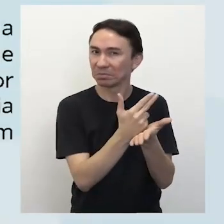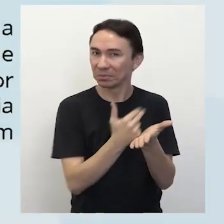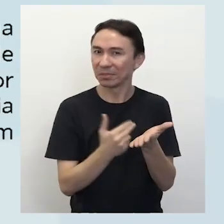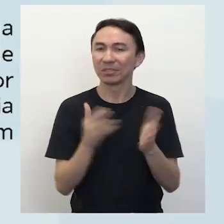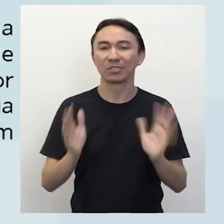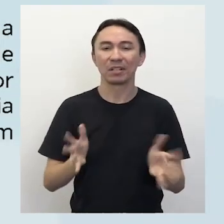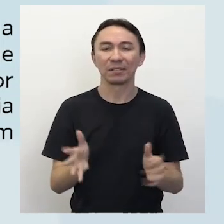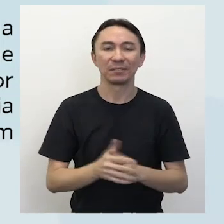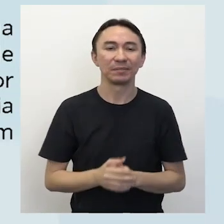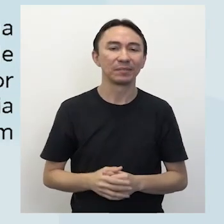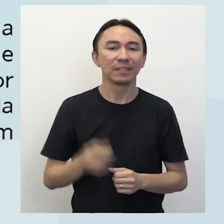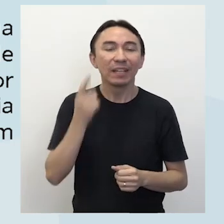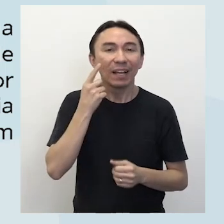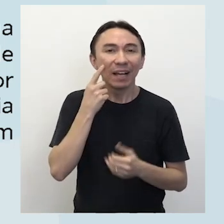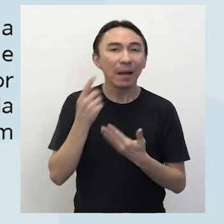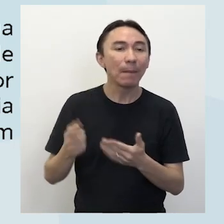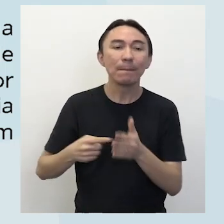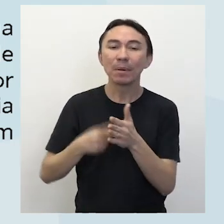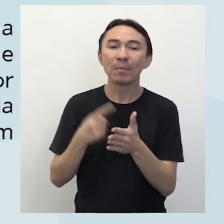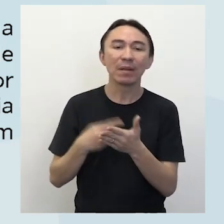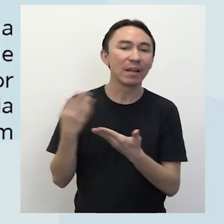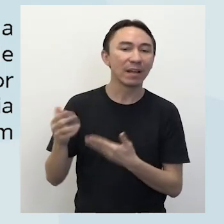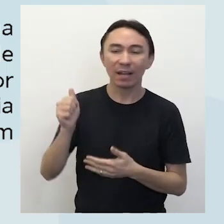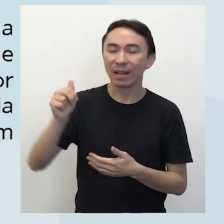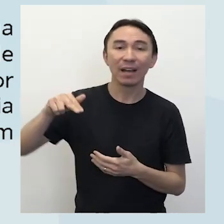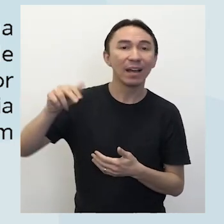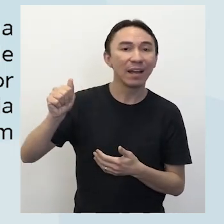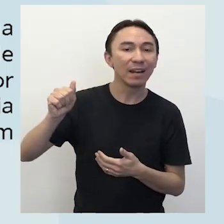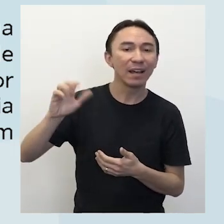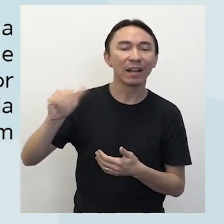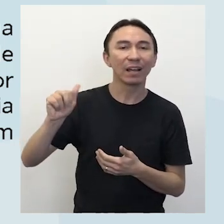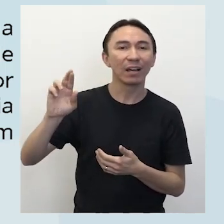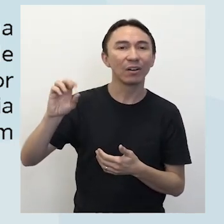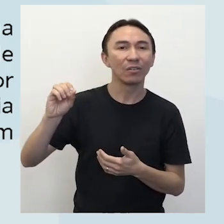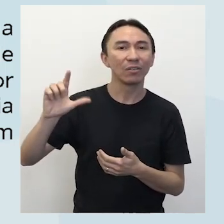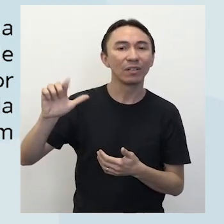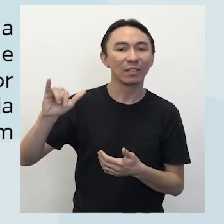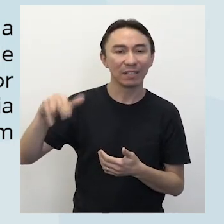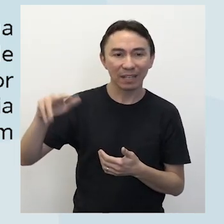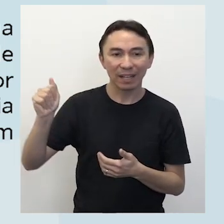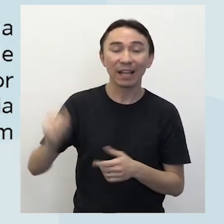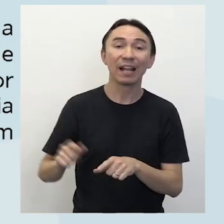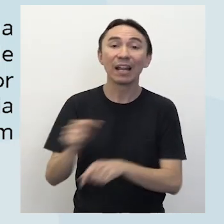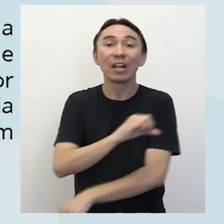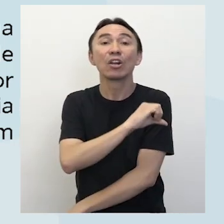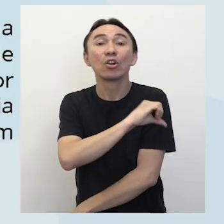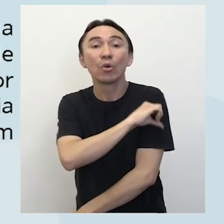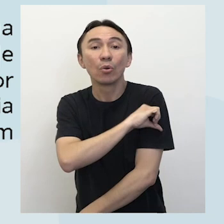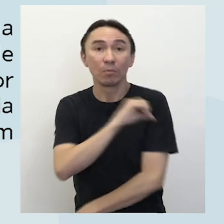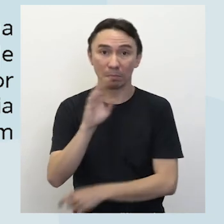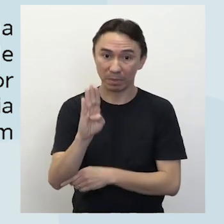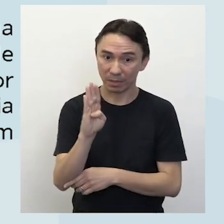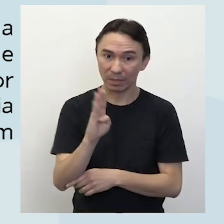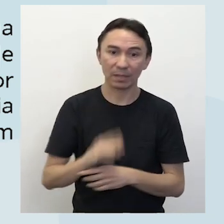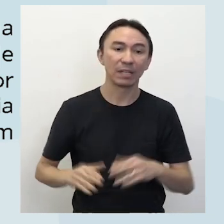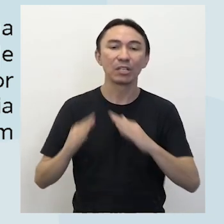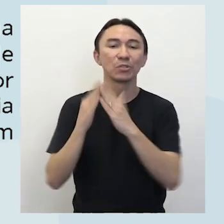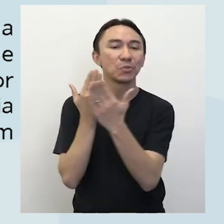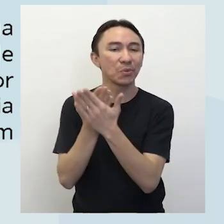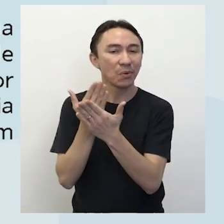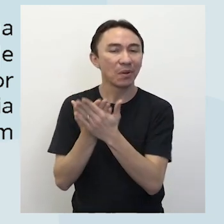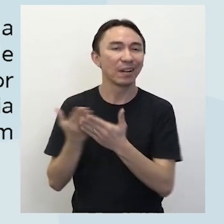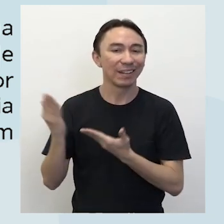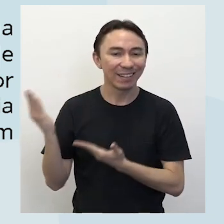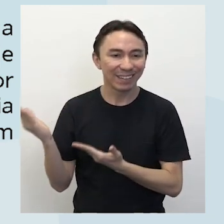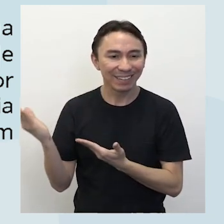analisar é da aluna Ana Carolina Silveira Lourencini. Ela é do 9º ano B da Escola Maria do Carmo de Godoy Ramos,